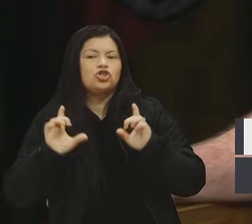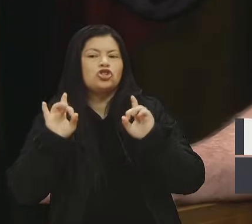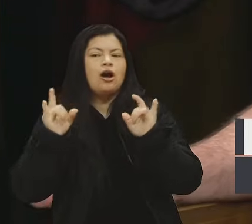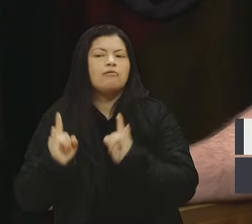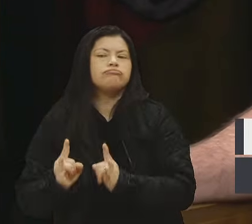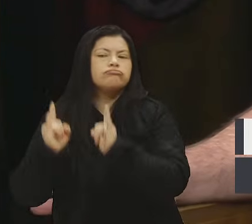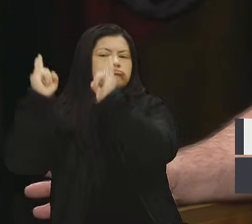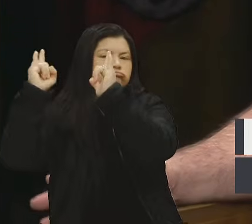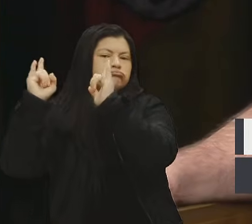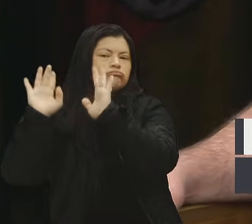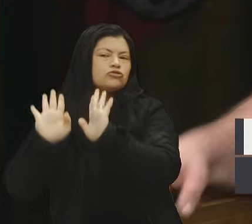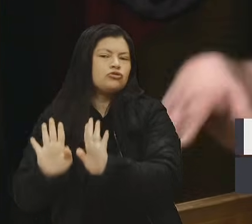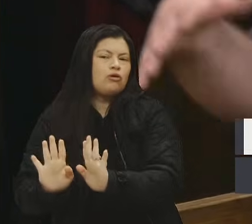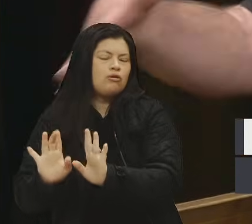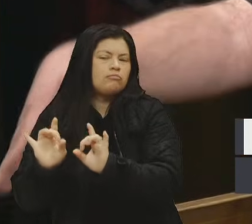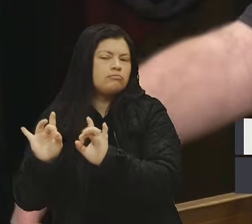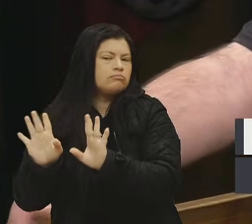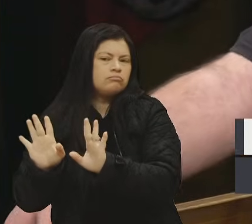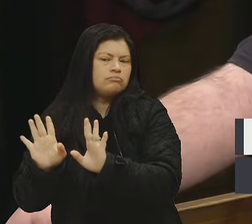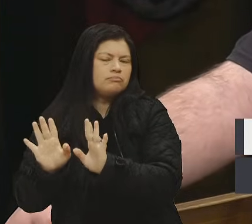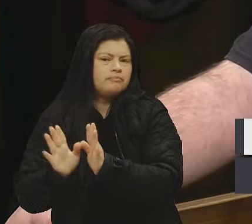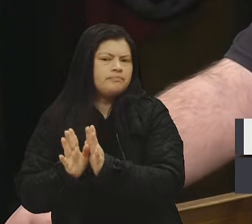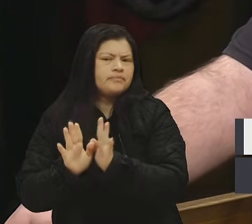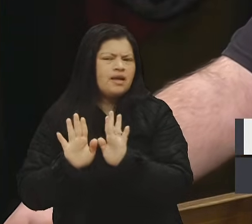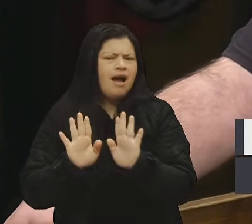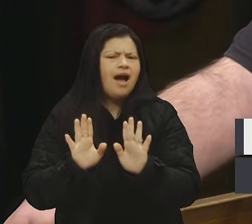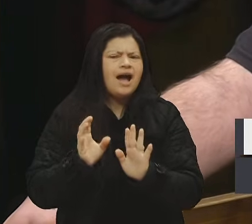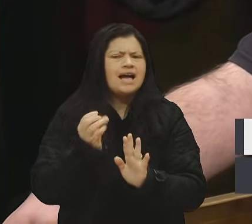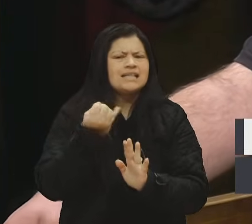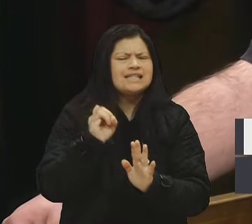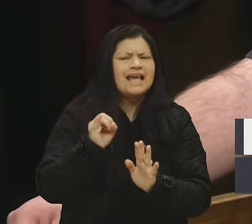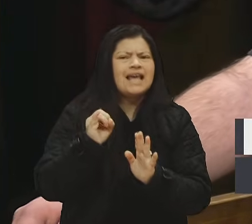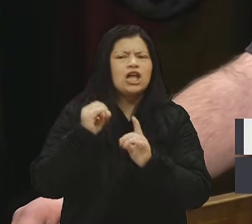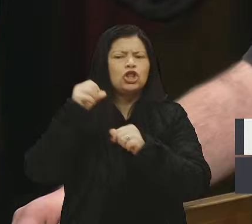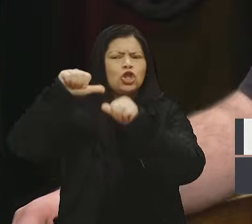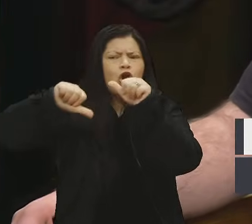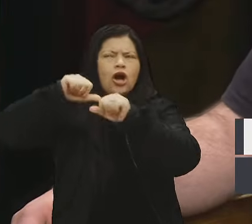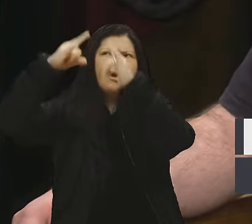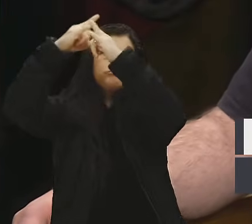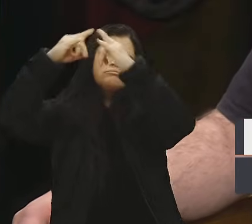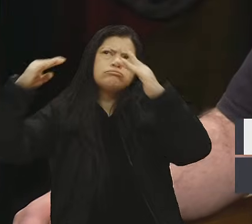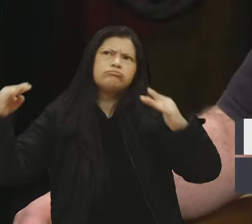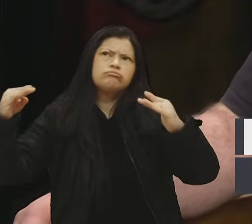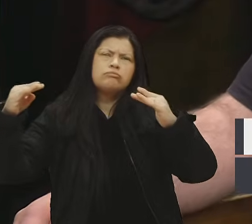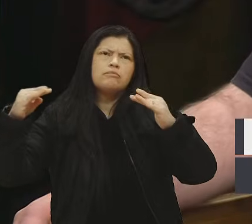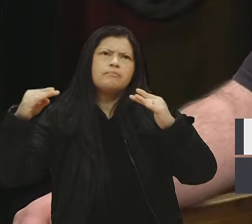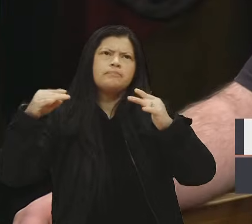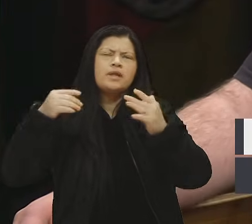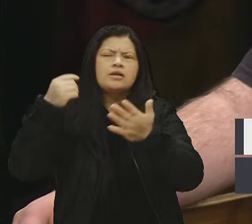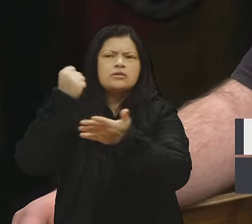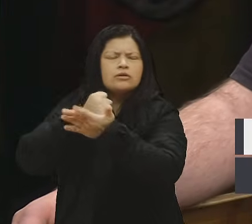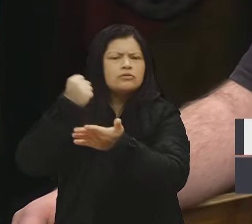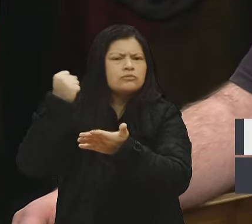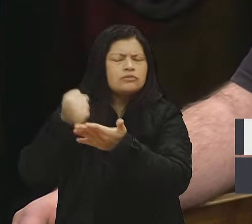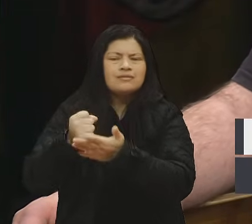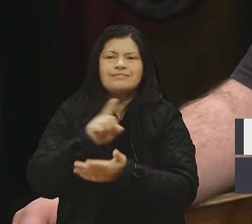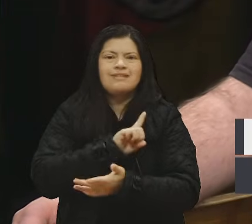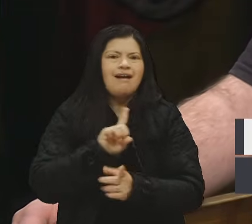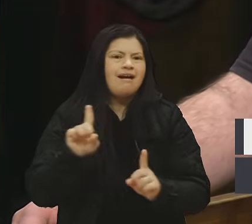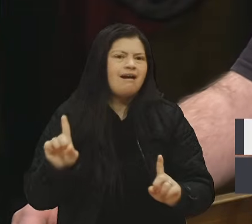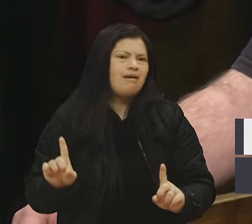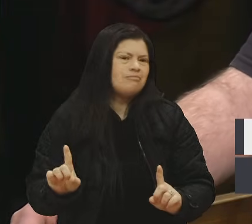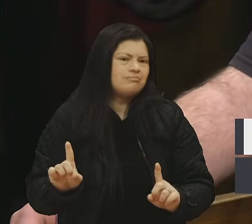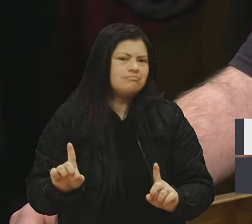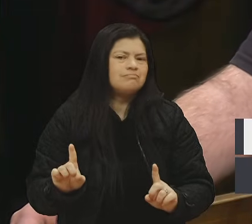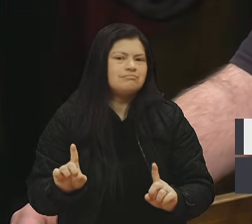das escolas. Se vai trocar o telhado, quem vai fazer a contratação não é